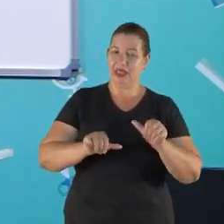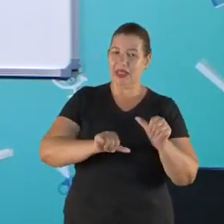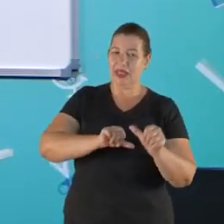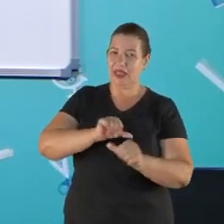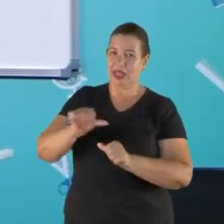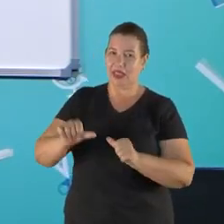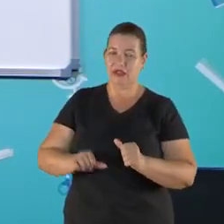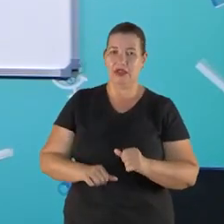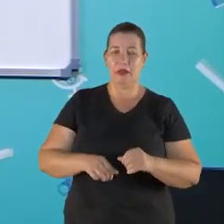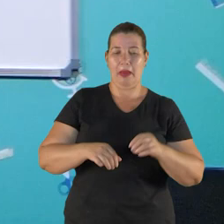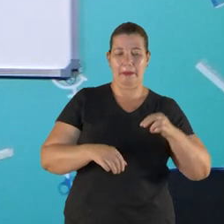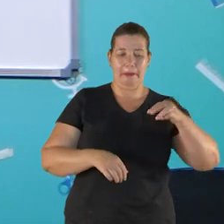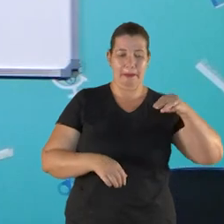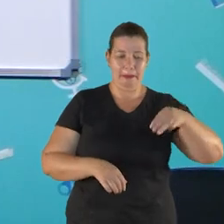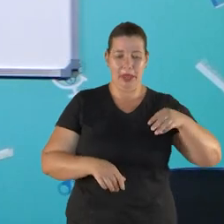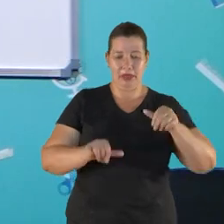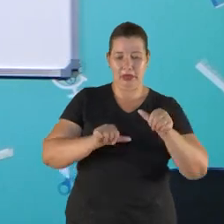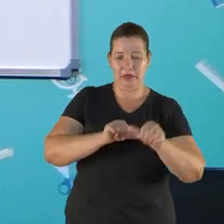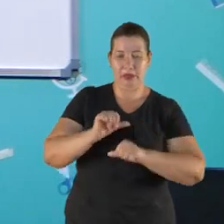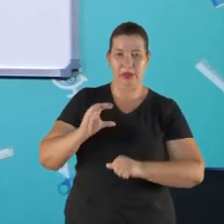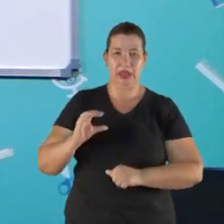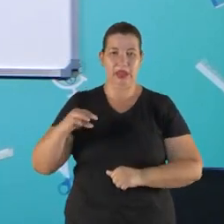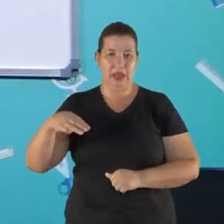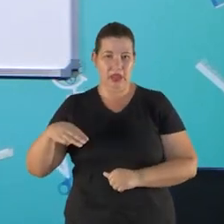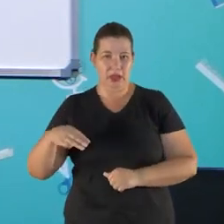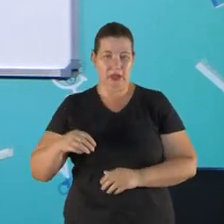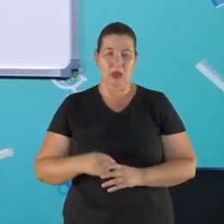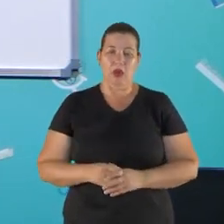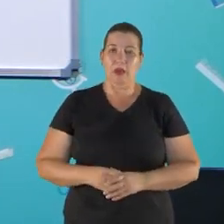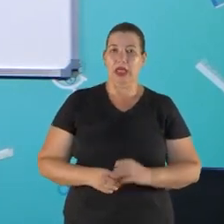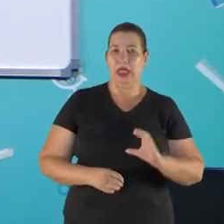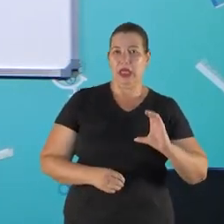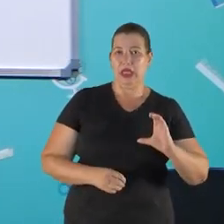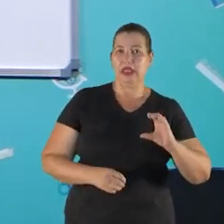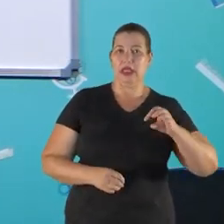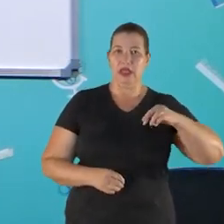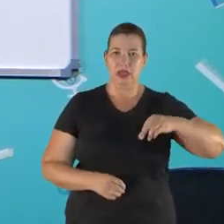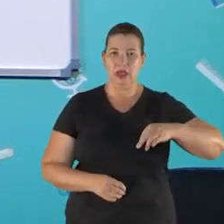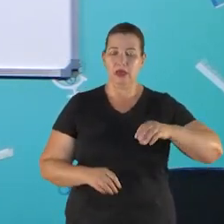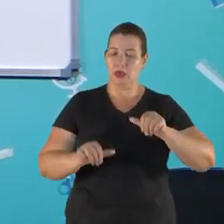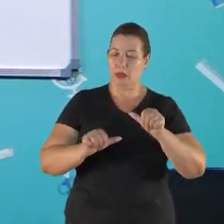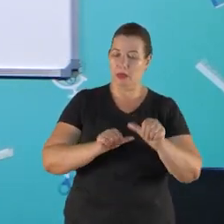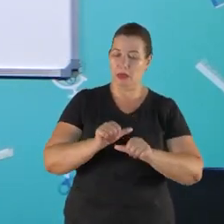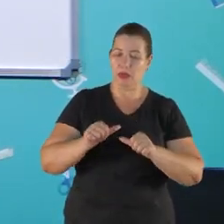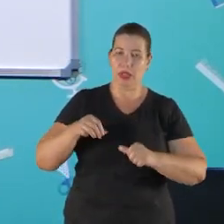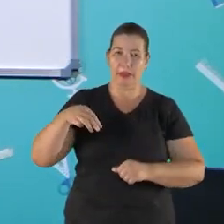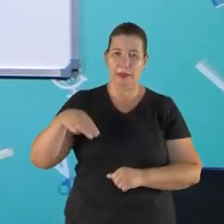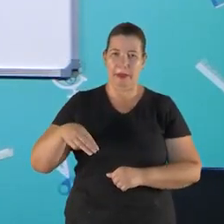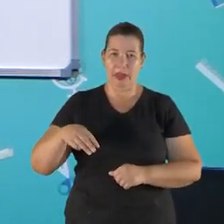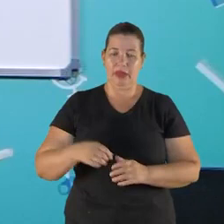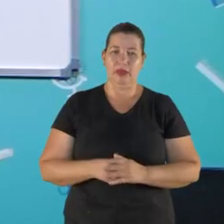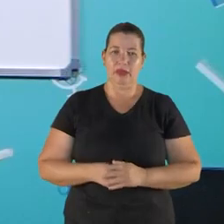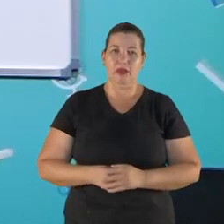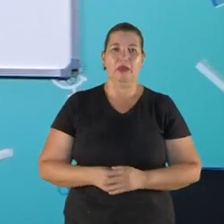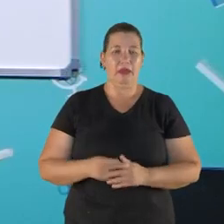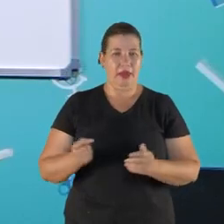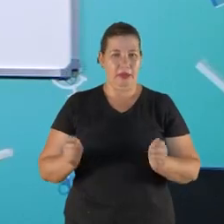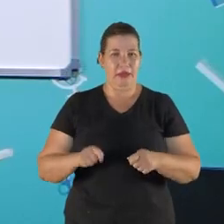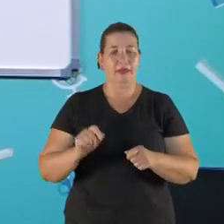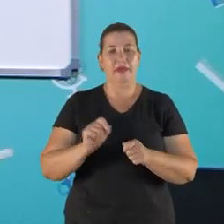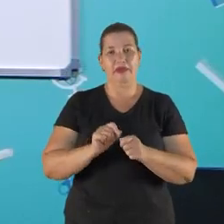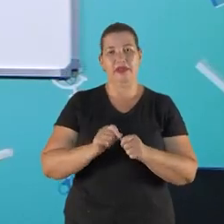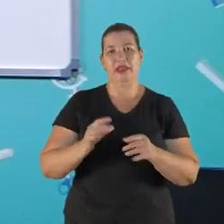Ou seja, ou eu transformo metro em centímetros, ou eu tenho que transformar centímetros em